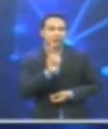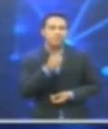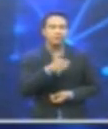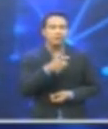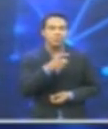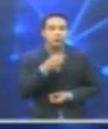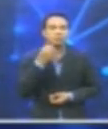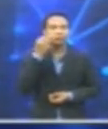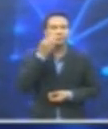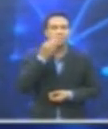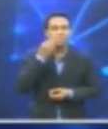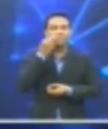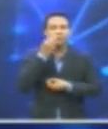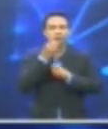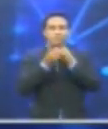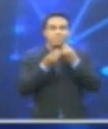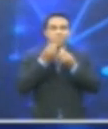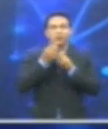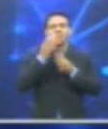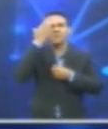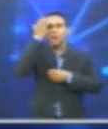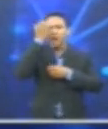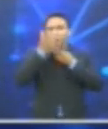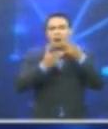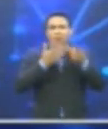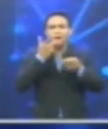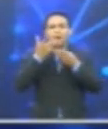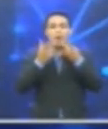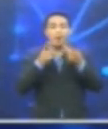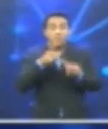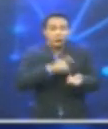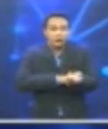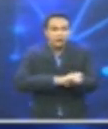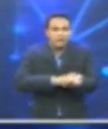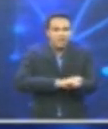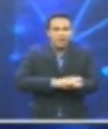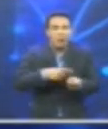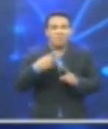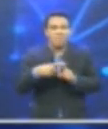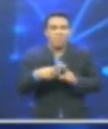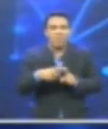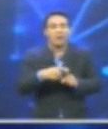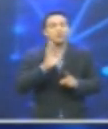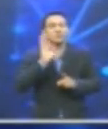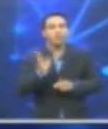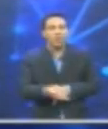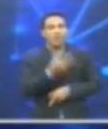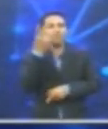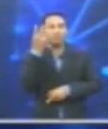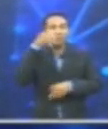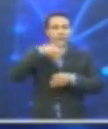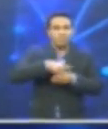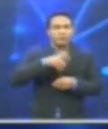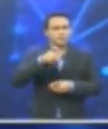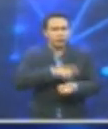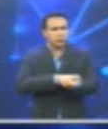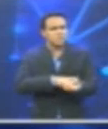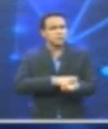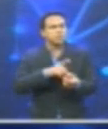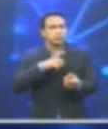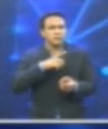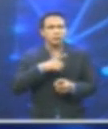né? Palavras fantasiosas, está muito nervoso porque foi para o segundo turno, tem toda a razão de estar muito nervoso hoje nesse